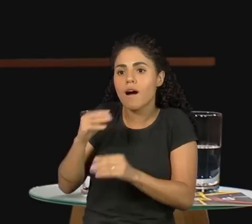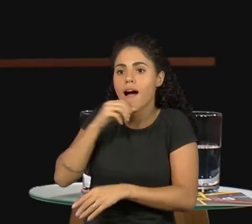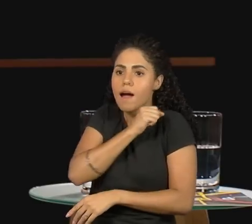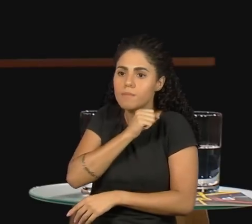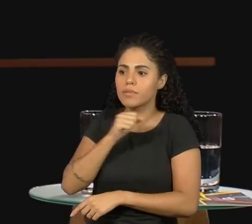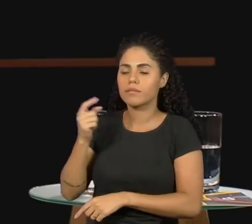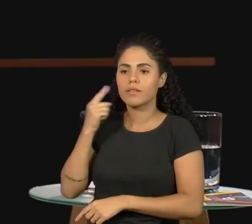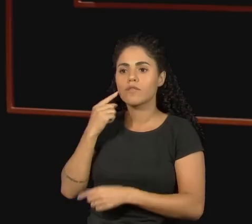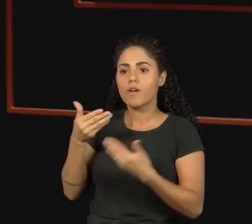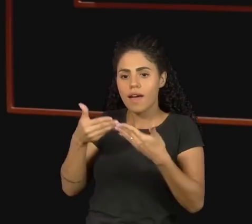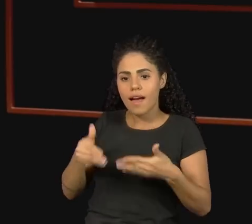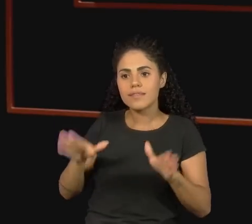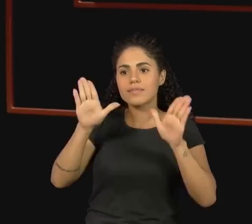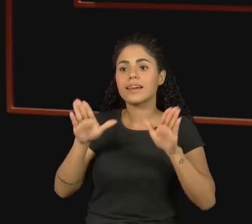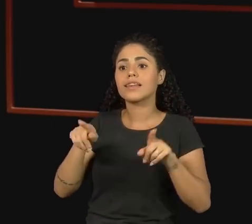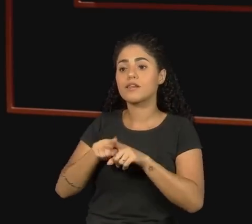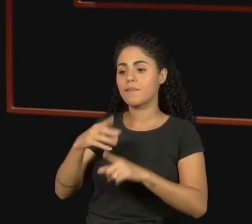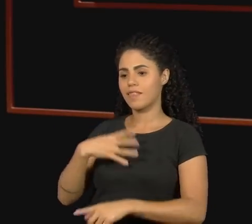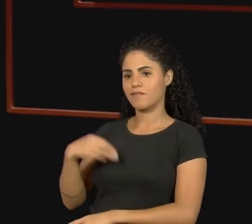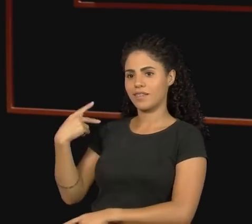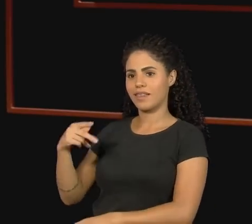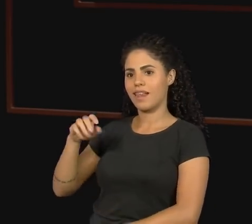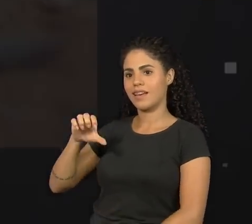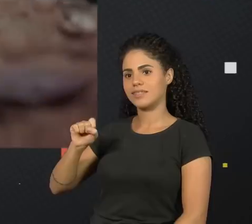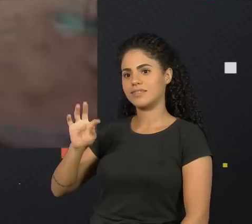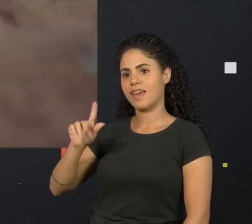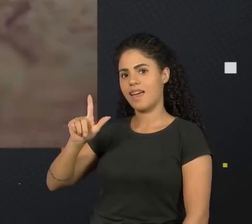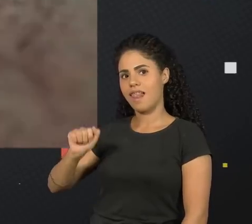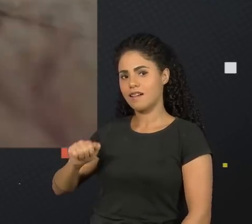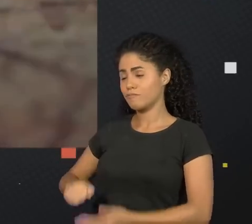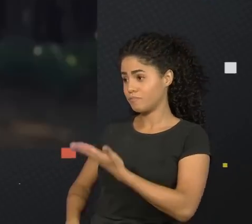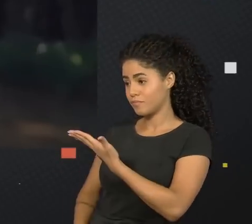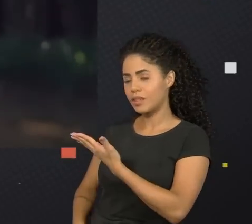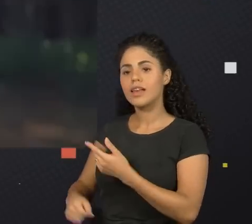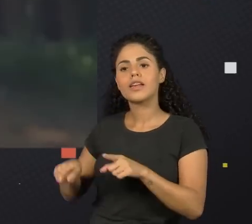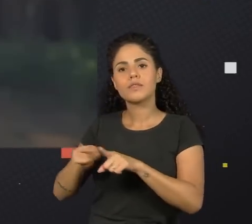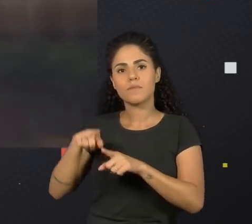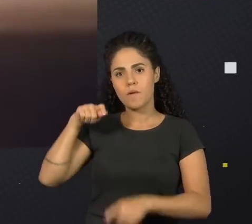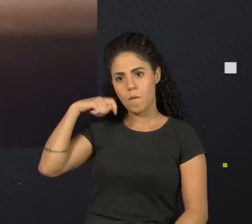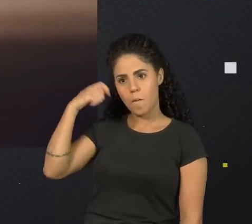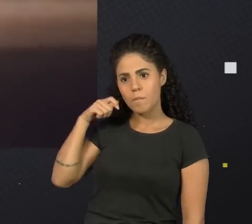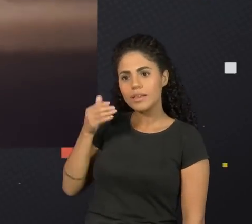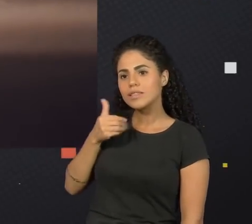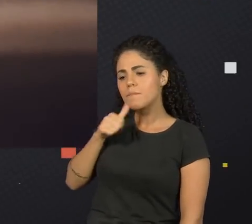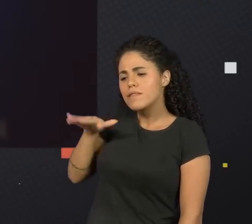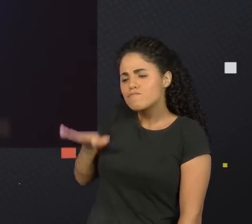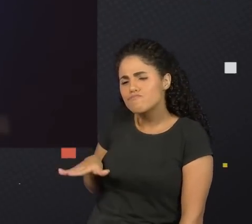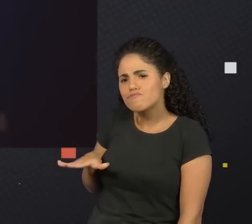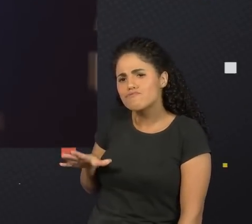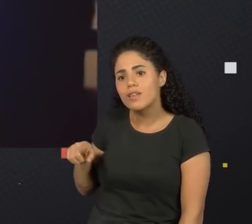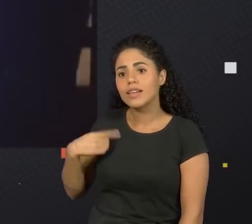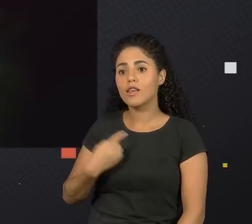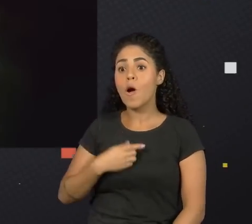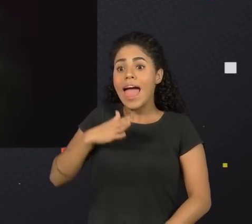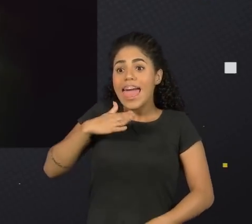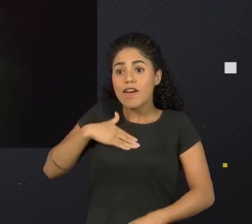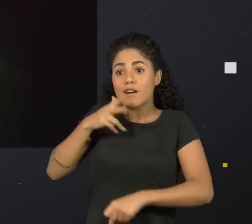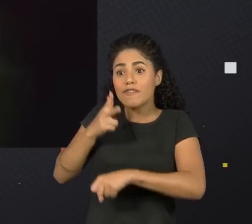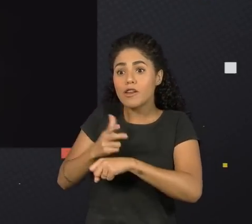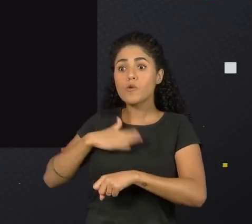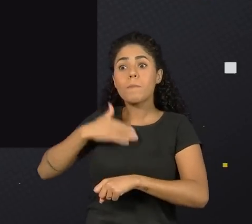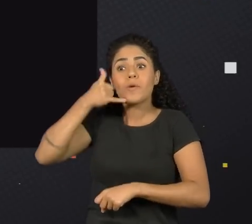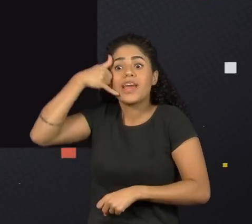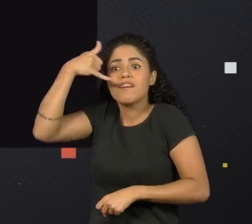foi a estreia da filha dela, da Estelinha, da Estela, como atriz. Então a gente acabou rodando no meu celular. Olha